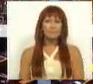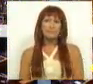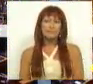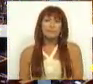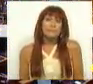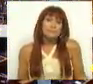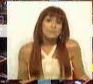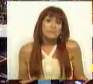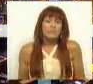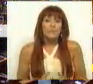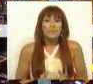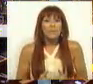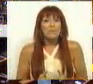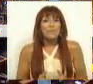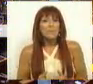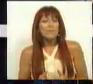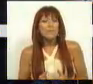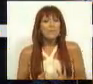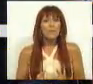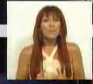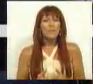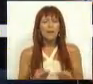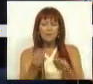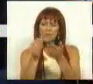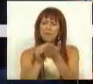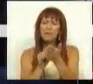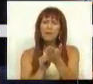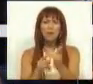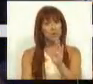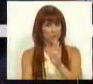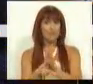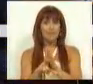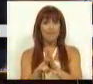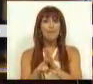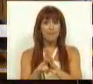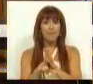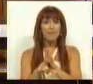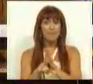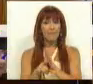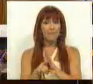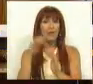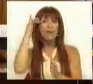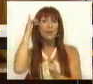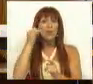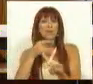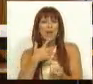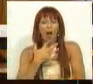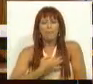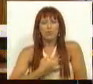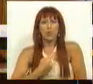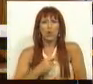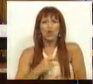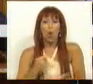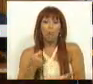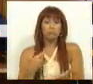Ela corresponde à consagração legal das teorias absolutas ou